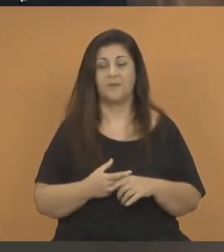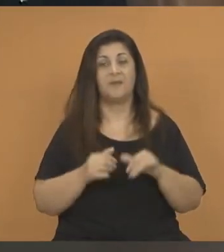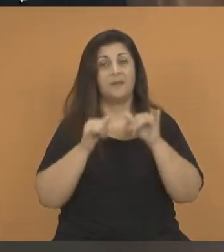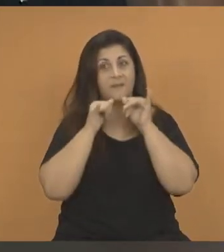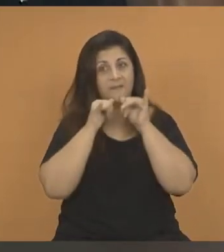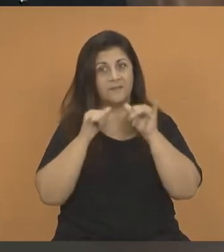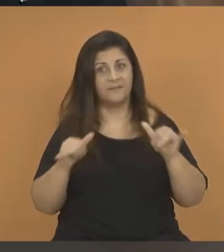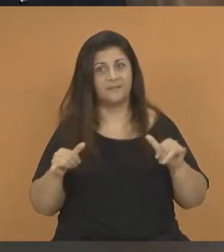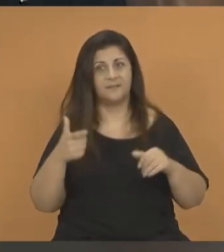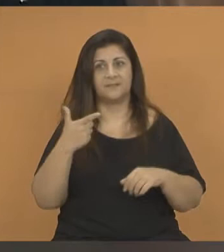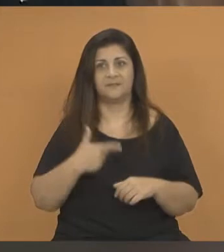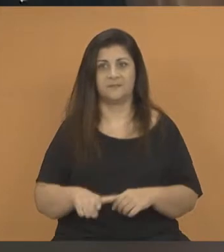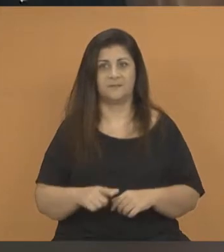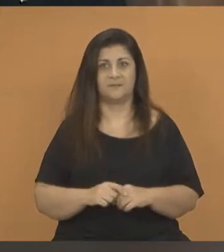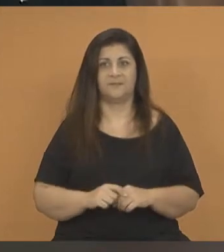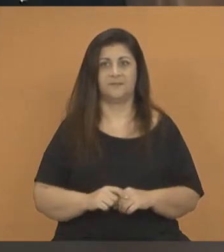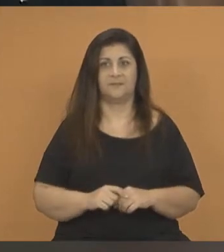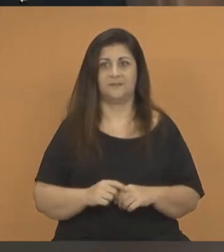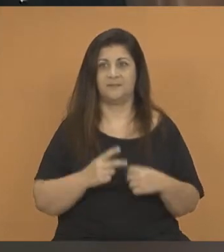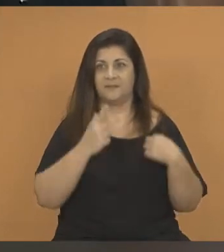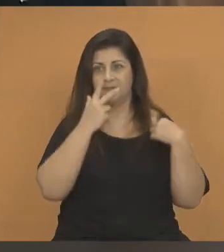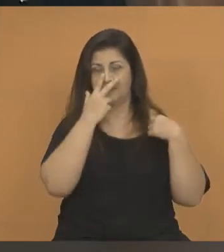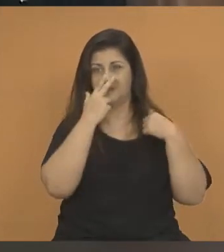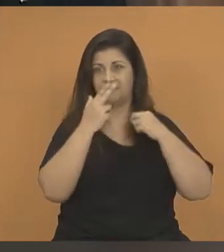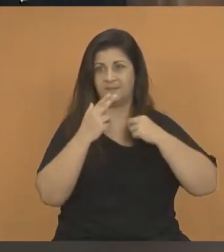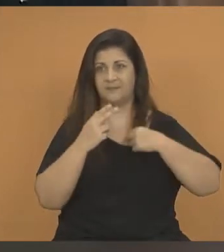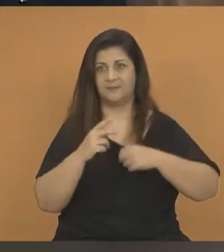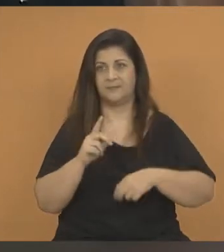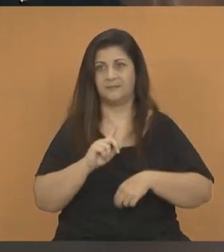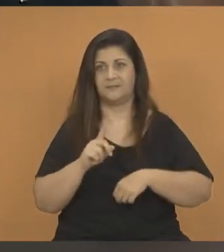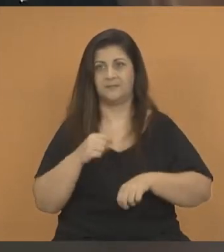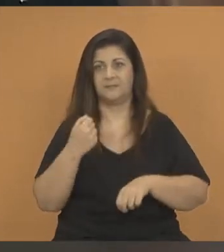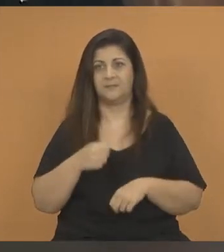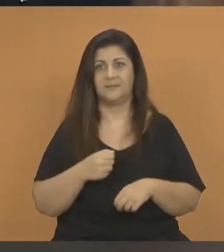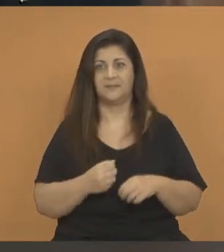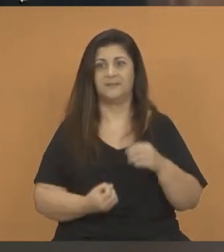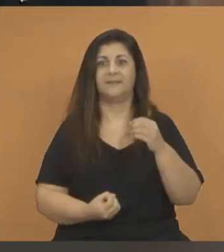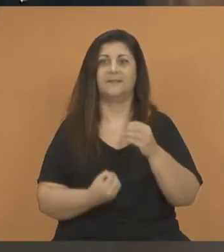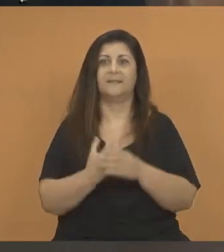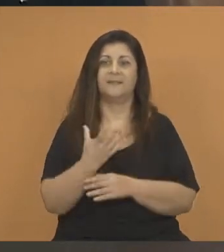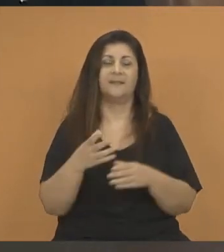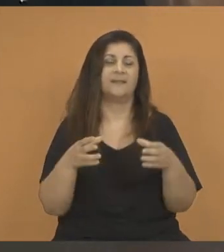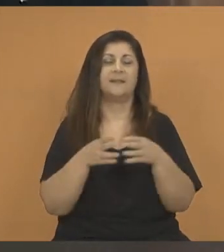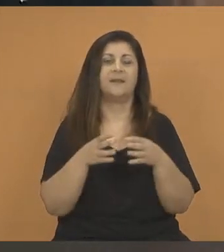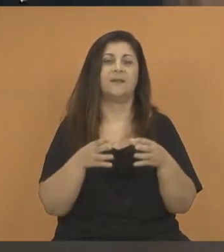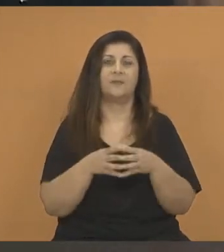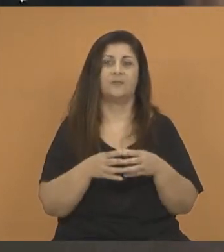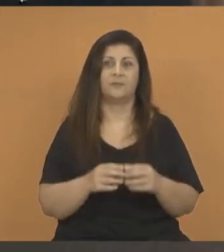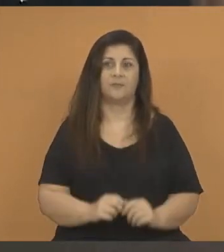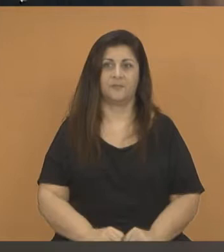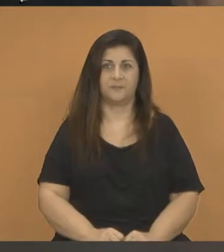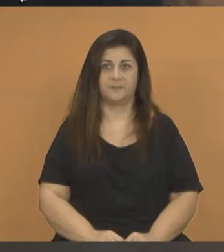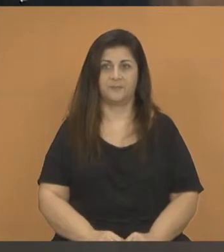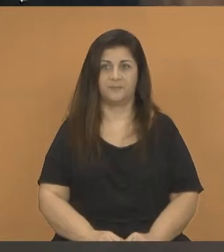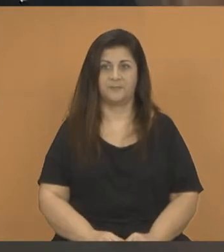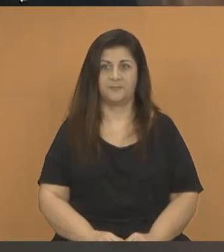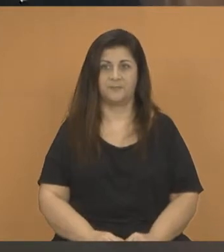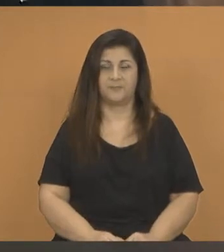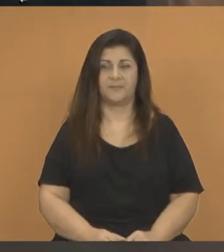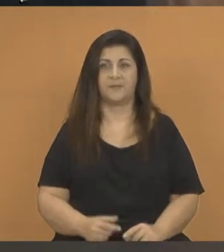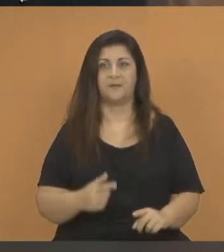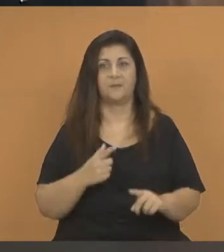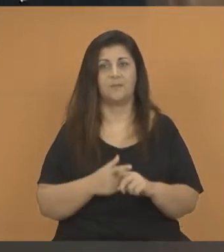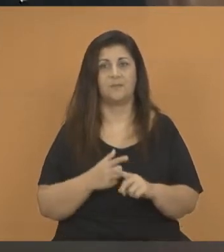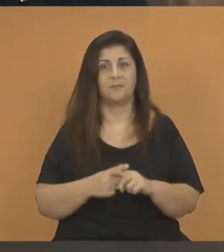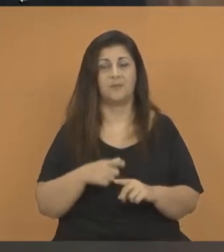alerta que eu acho desnecessário a gente criar as frentes parlamentares, tendo em vista que nós temos as